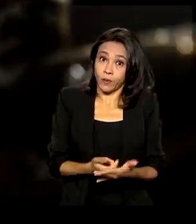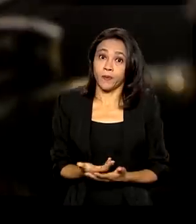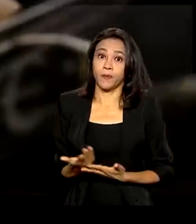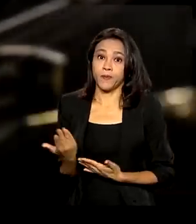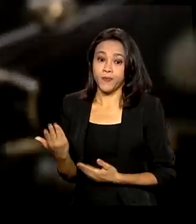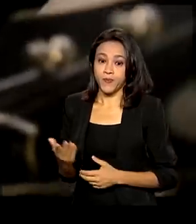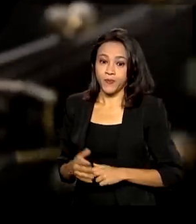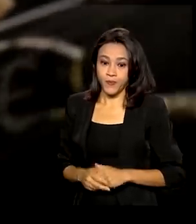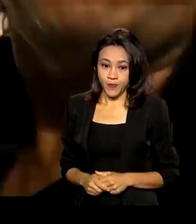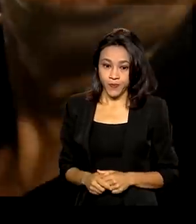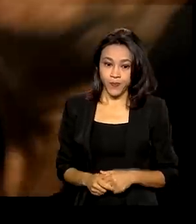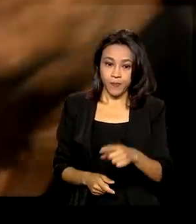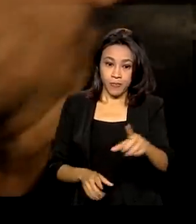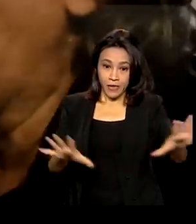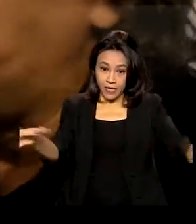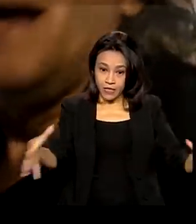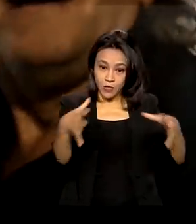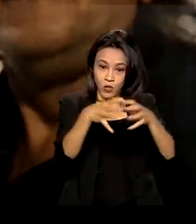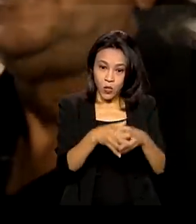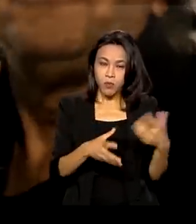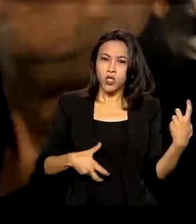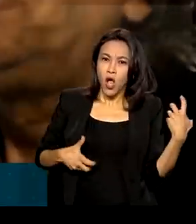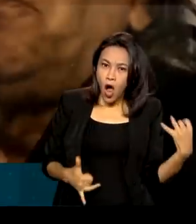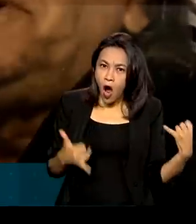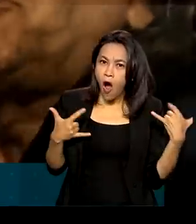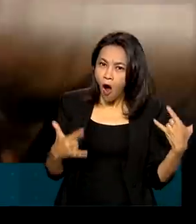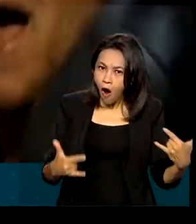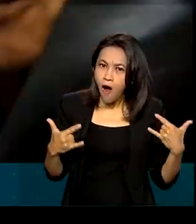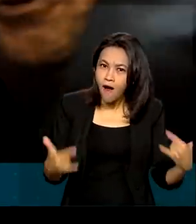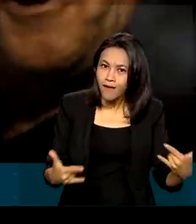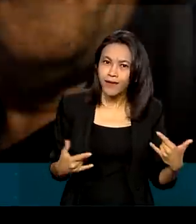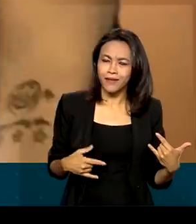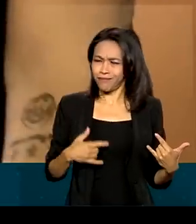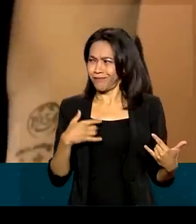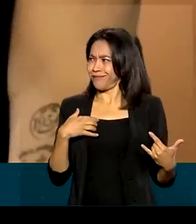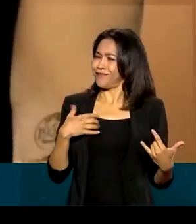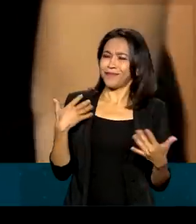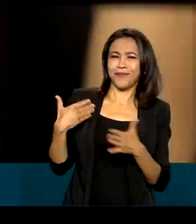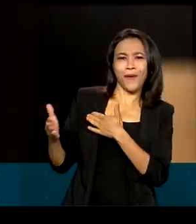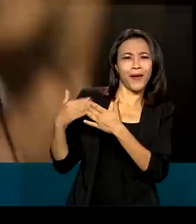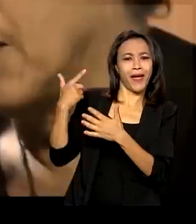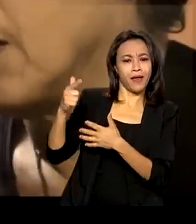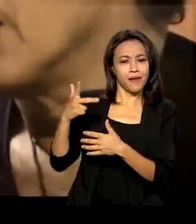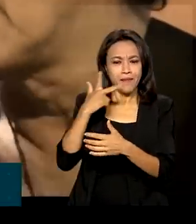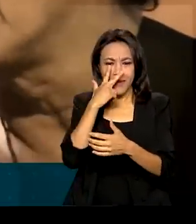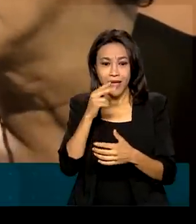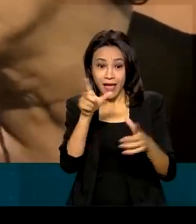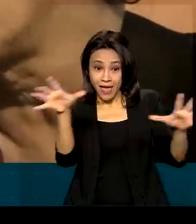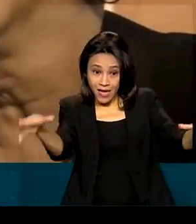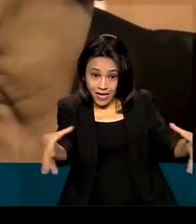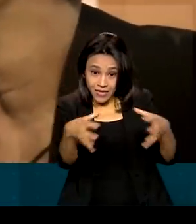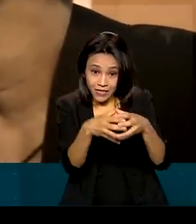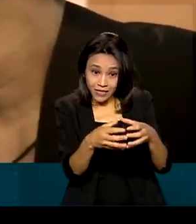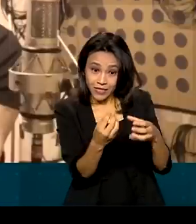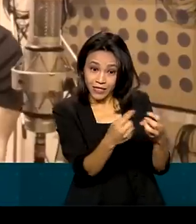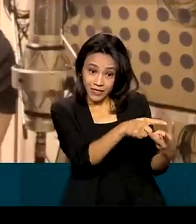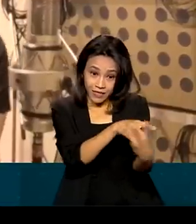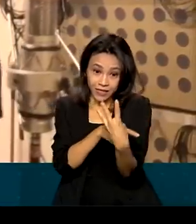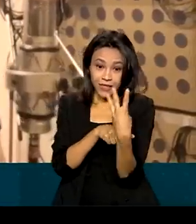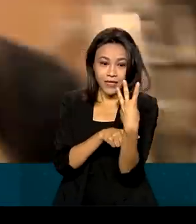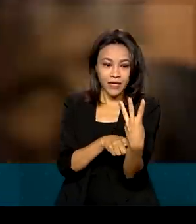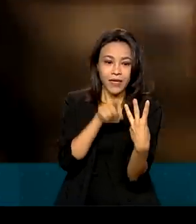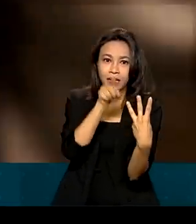uma banda de rock que até poderia parecer uma outra qualquer mas só parece King Bebeto